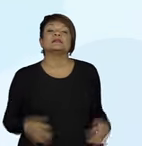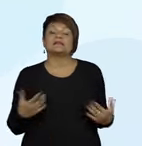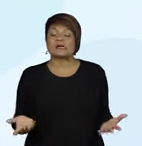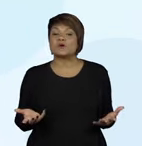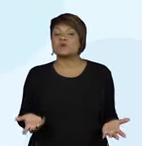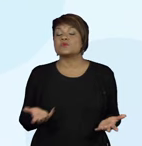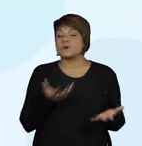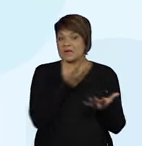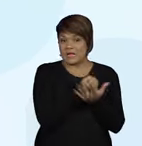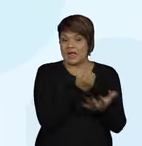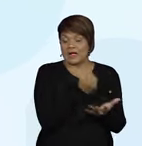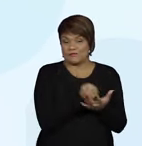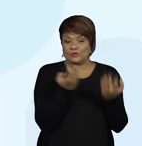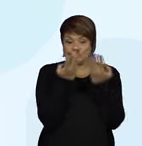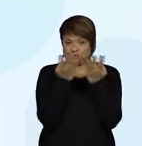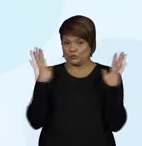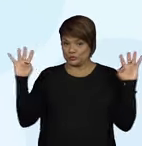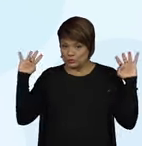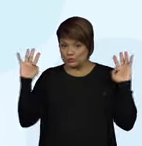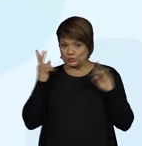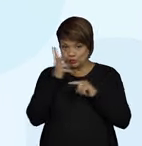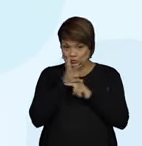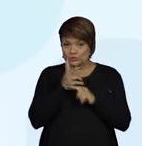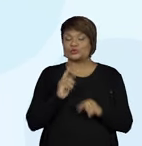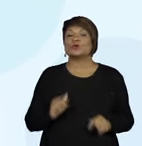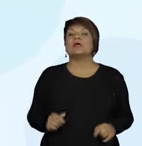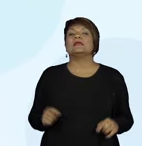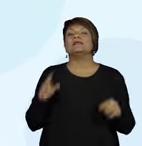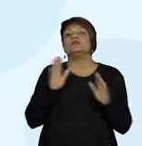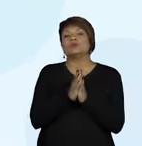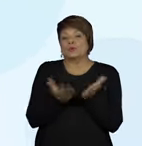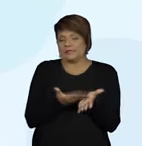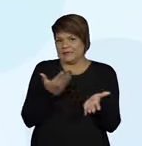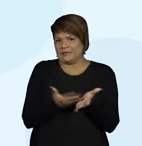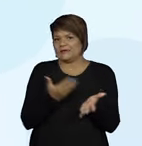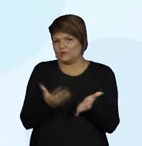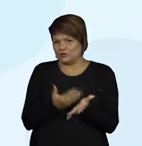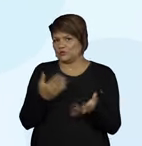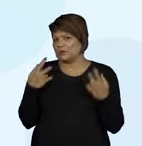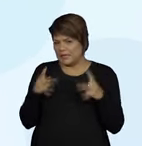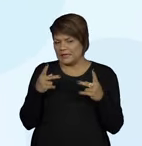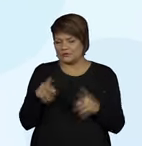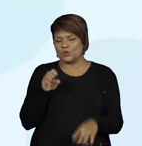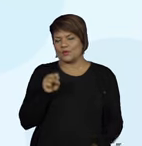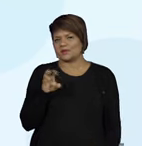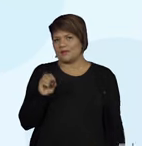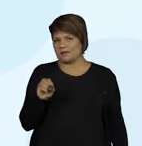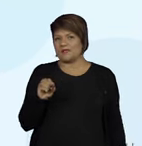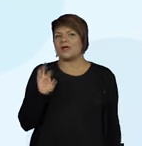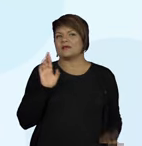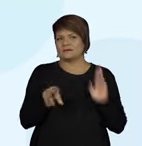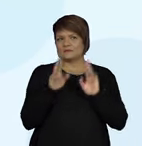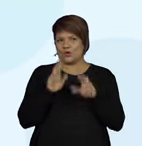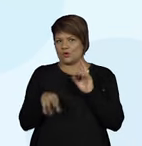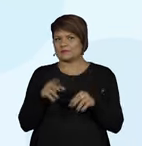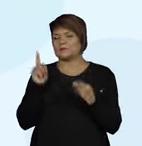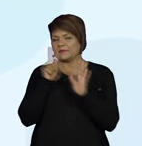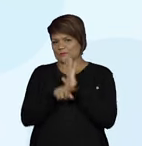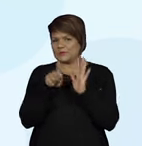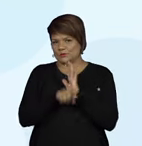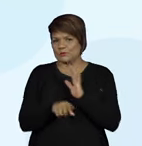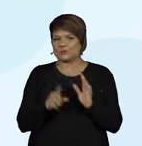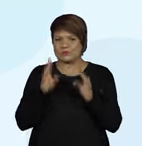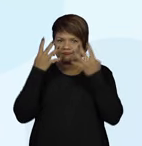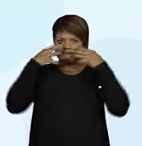no estúdio. E o livro deles, que está sendo lançado, 80 respostas para as perguntas mais